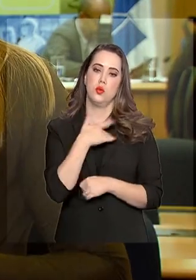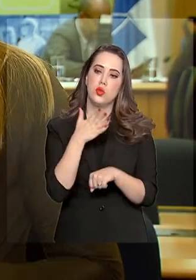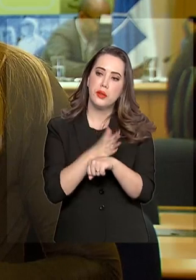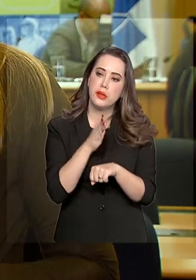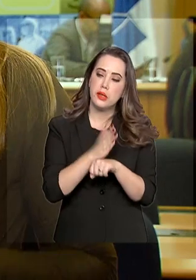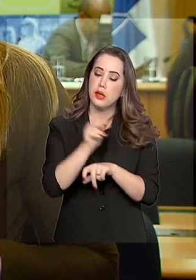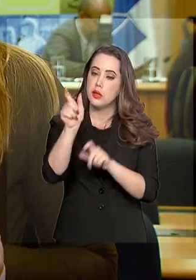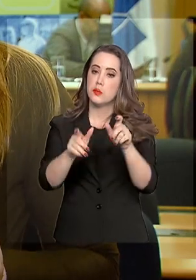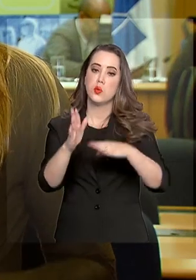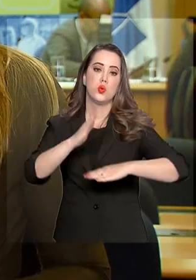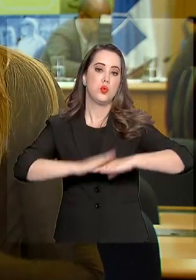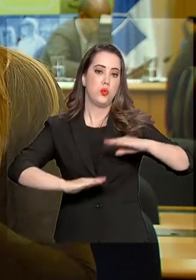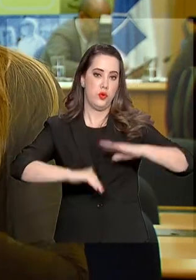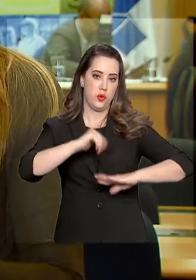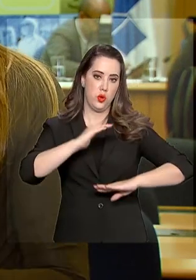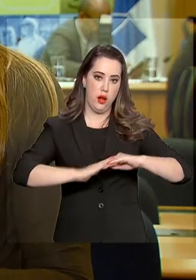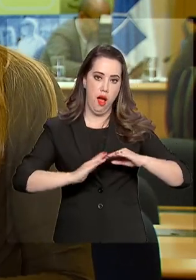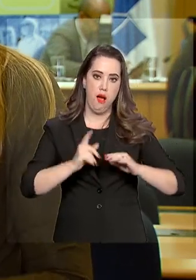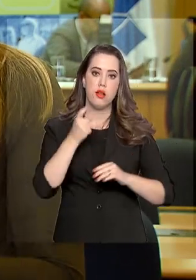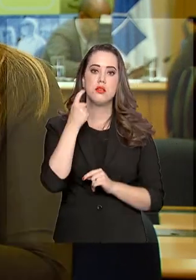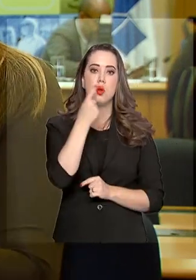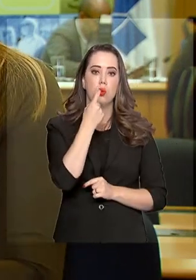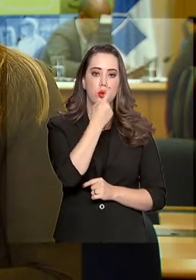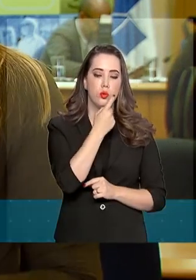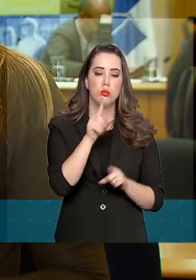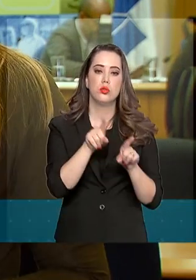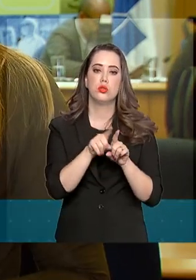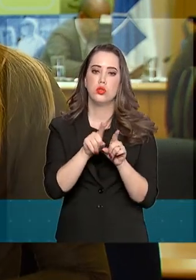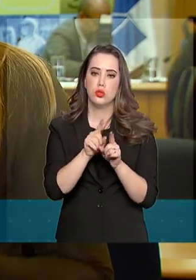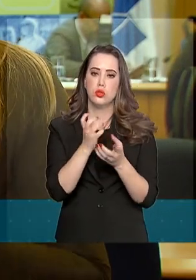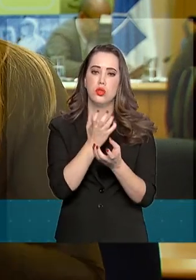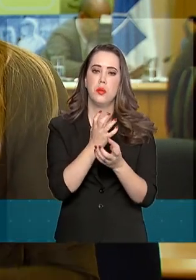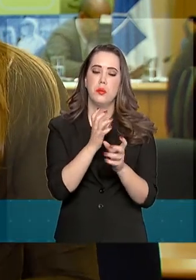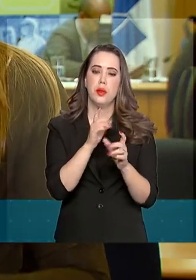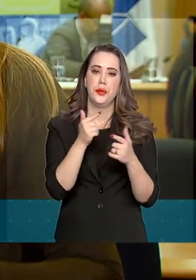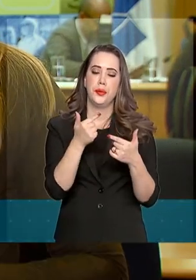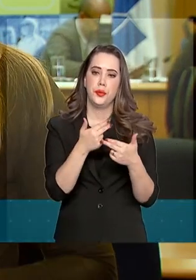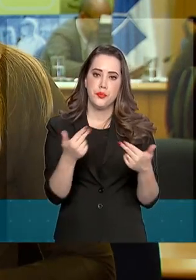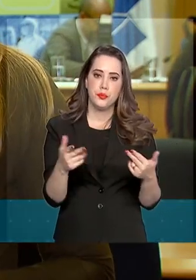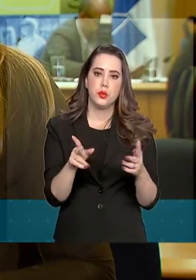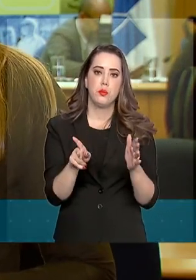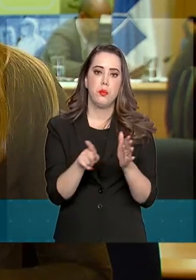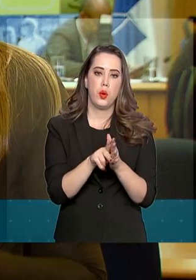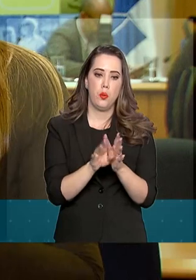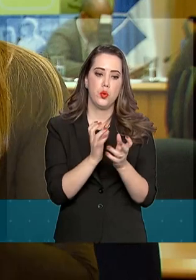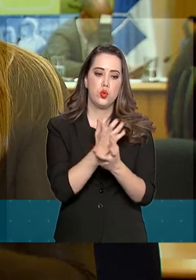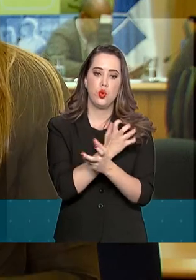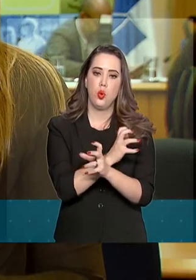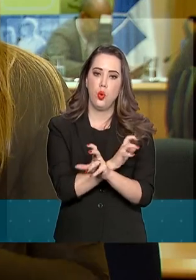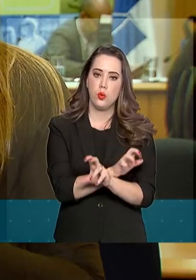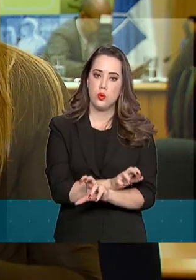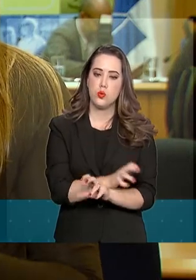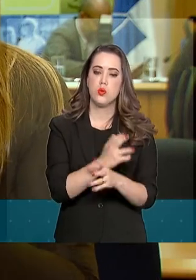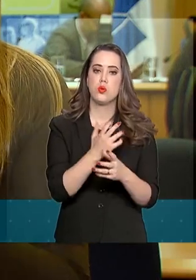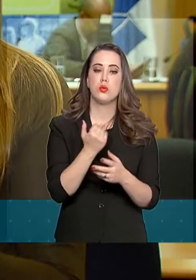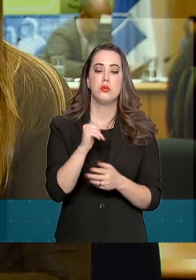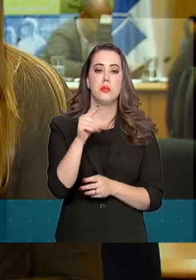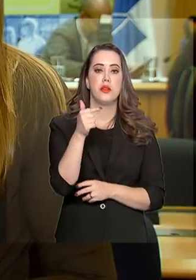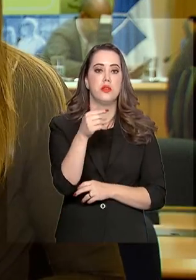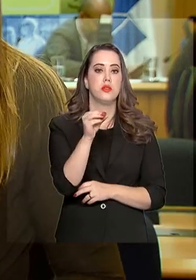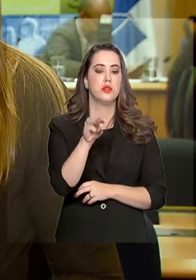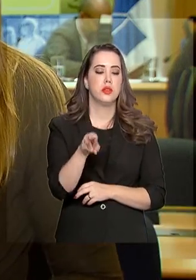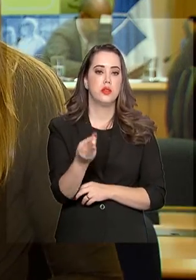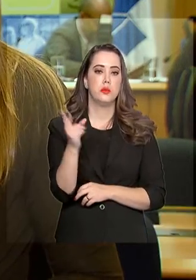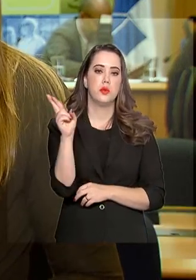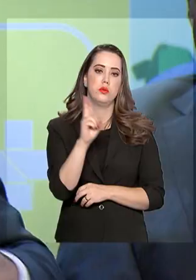profissionais no setor de odontologia e ortopedia. Por isso, serão investidos mais de 70 milhões